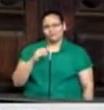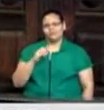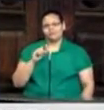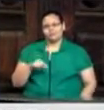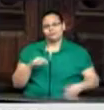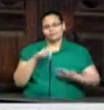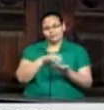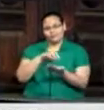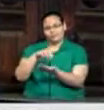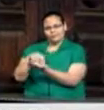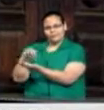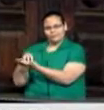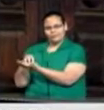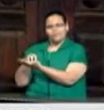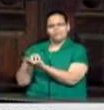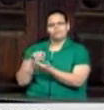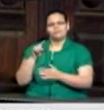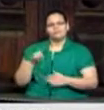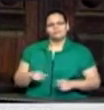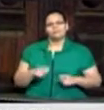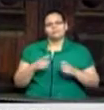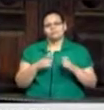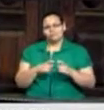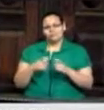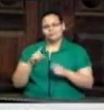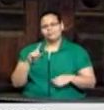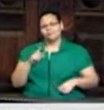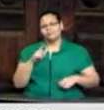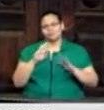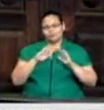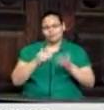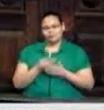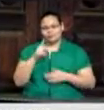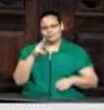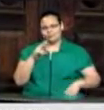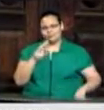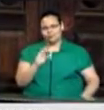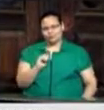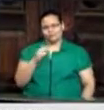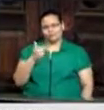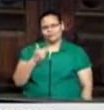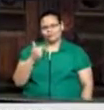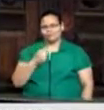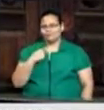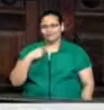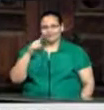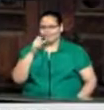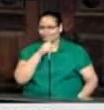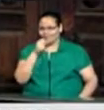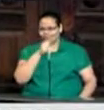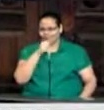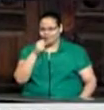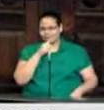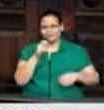das unidades, dos campos do Colégio Pedro II. E isso não vai à mídia.